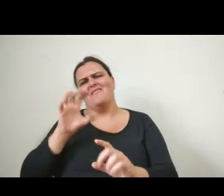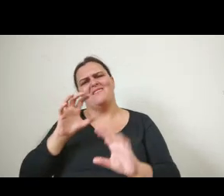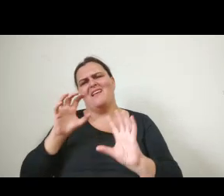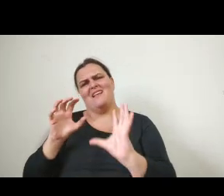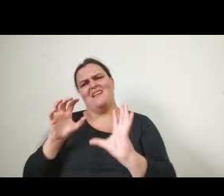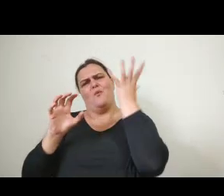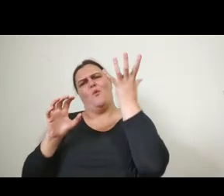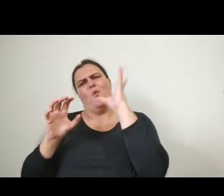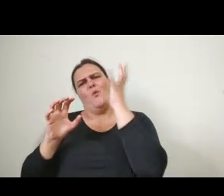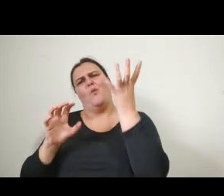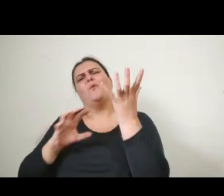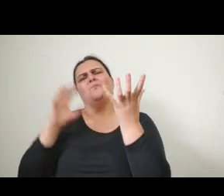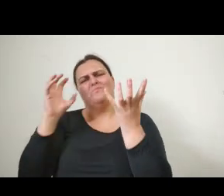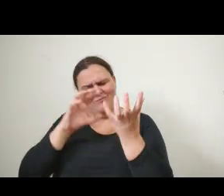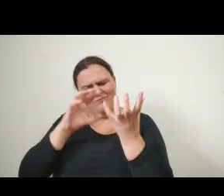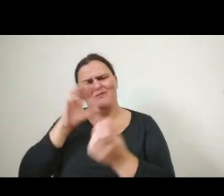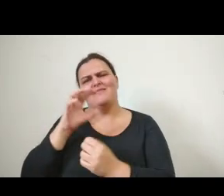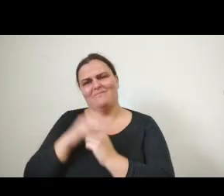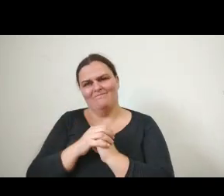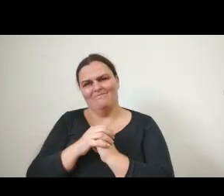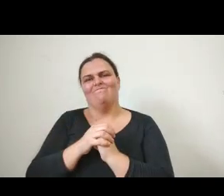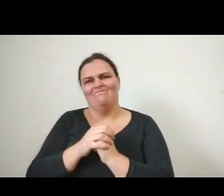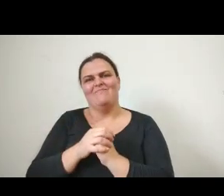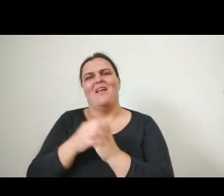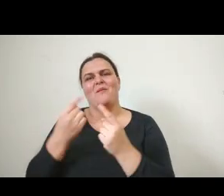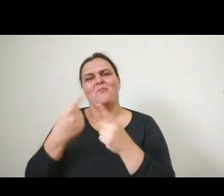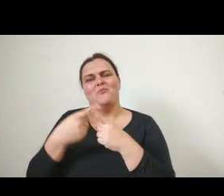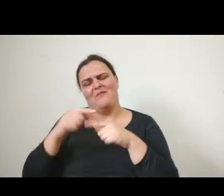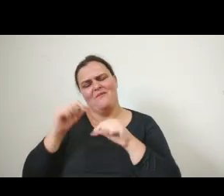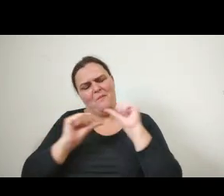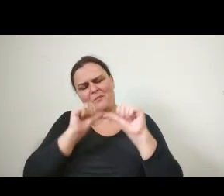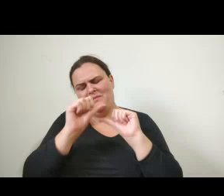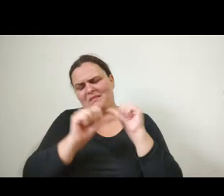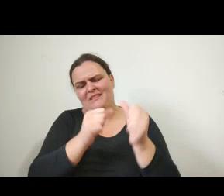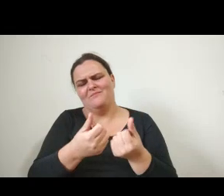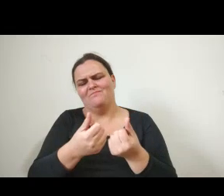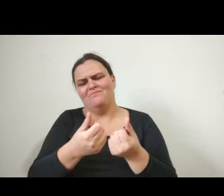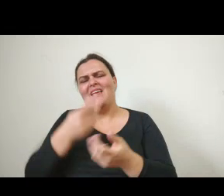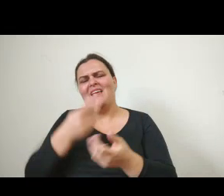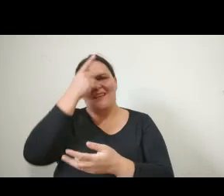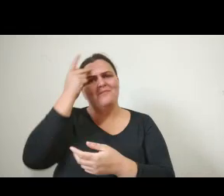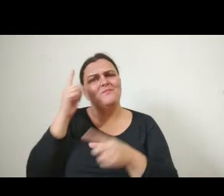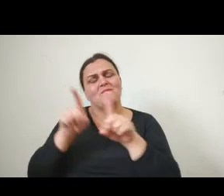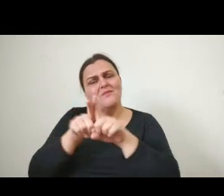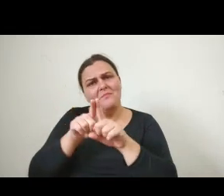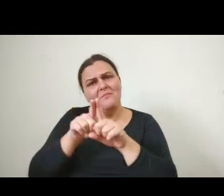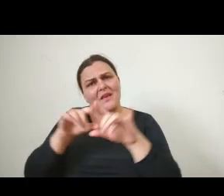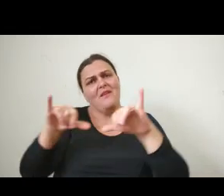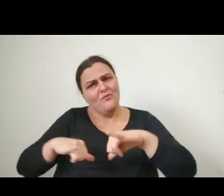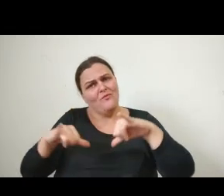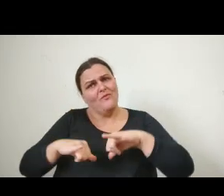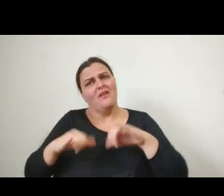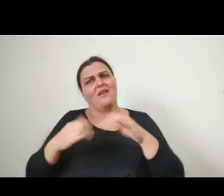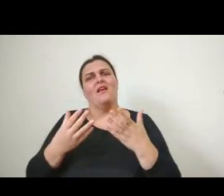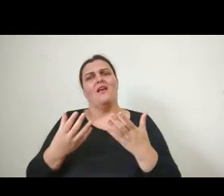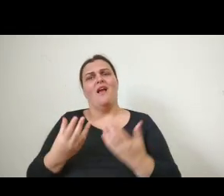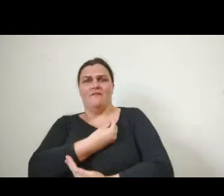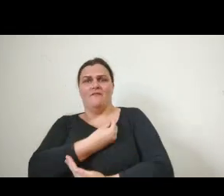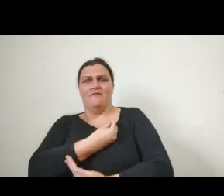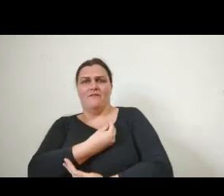produtivos e impacta a saúde das pessoas, a qualidade de vida, impacta a